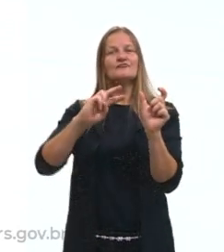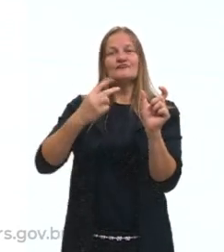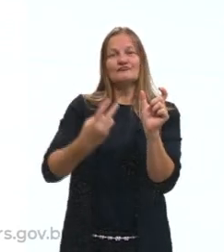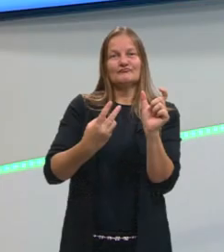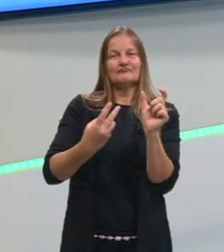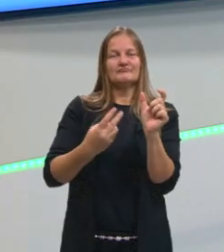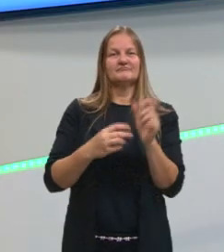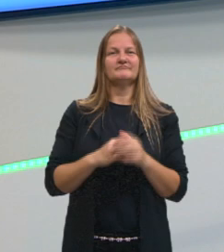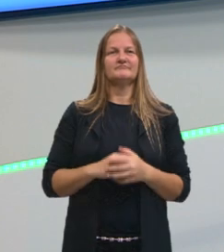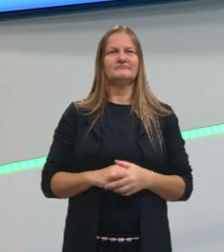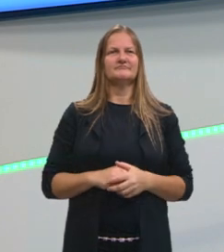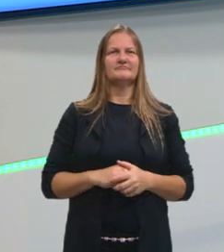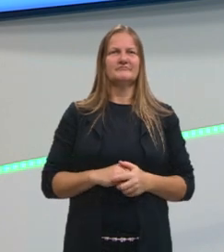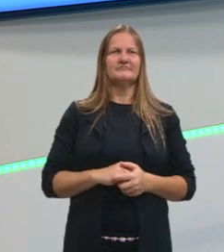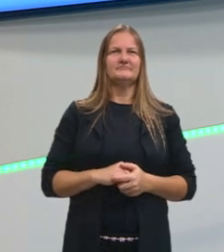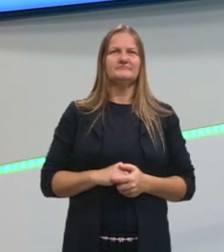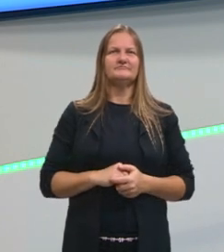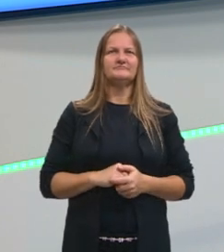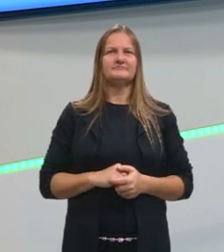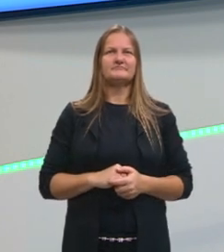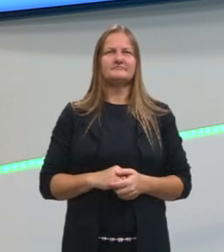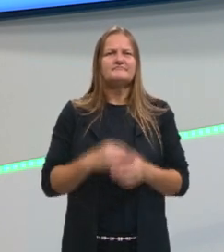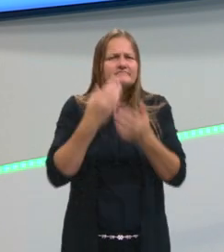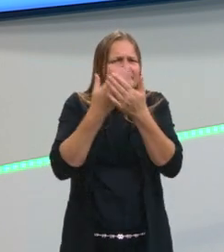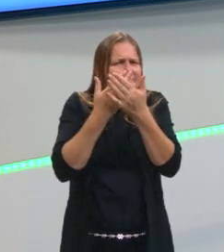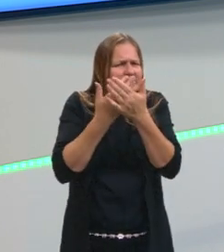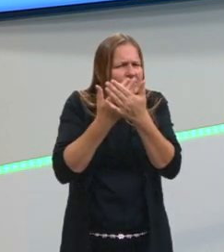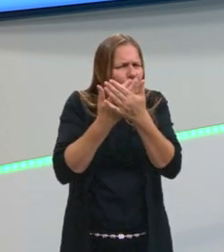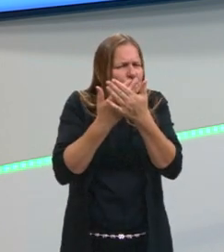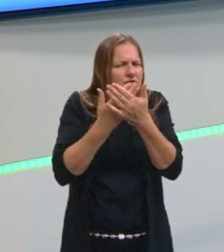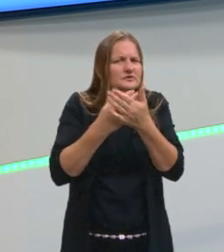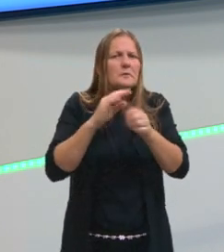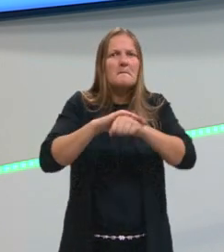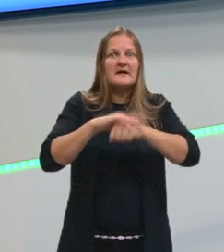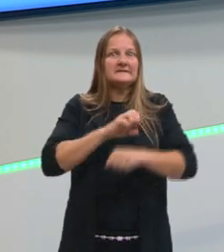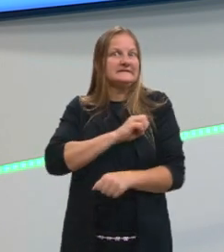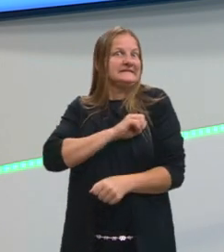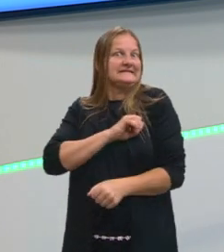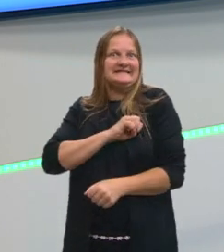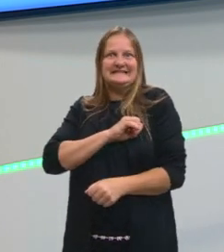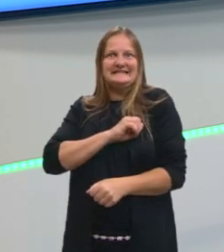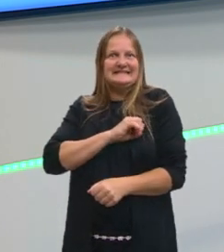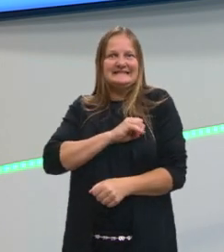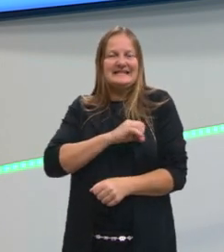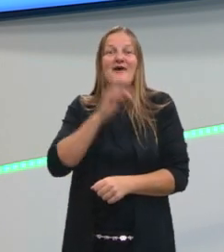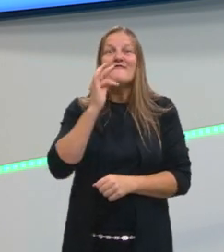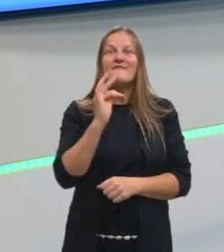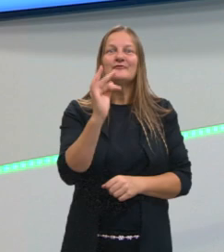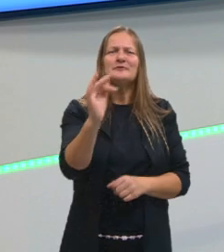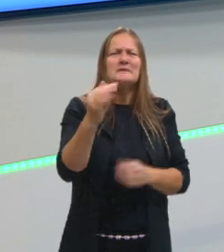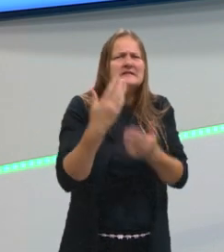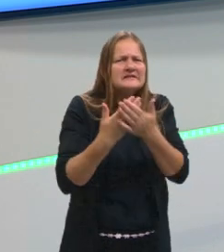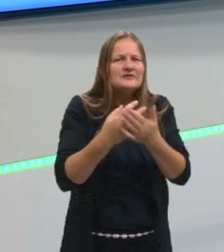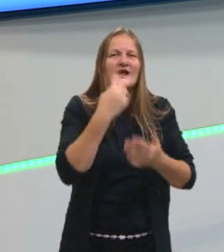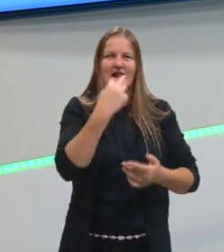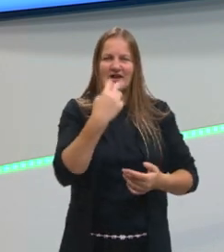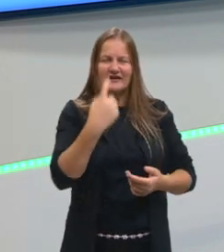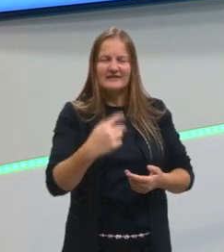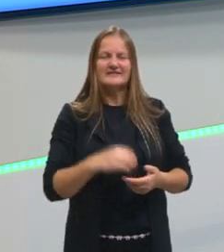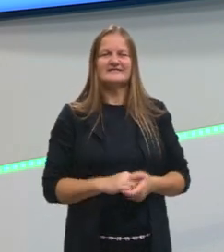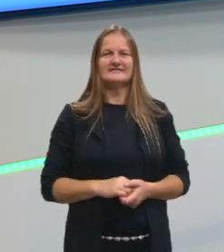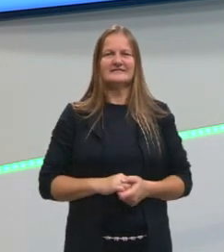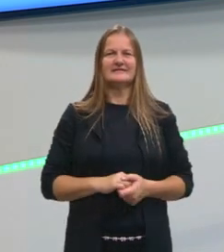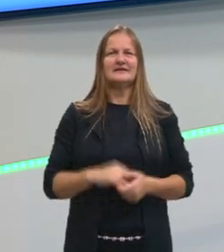para os estudantes mais aficcionados estudante estudar mais apaixonados e que queiram futuramente a estudar a língua estrangeira